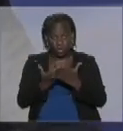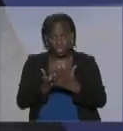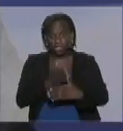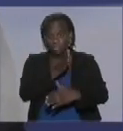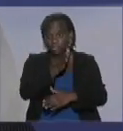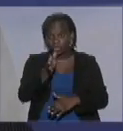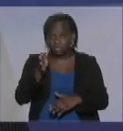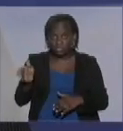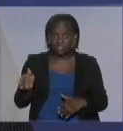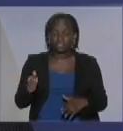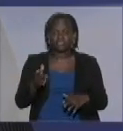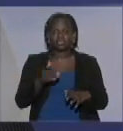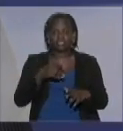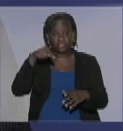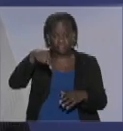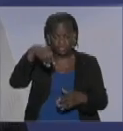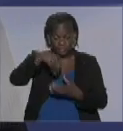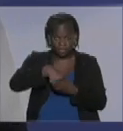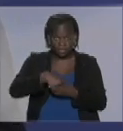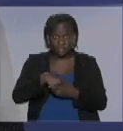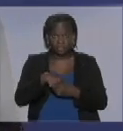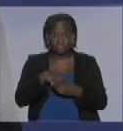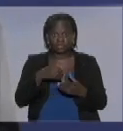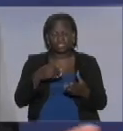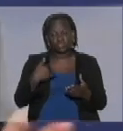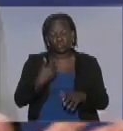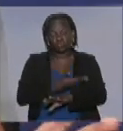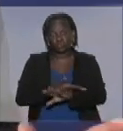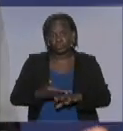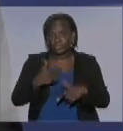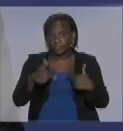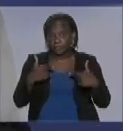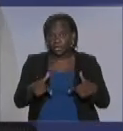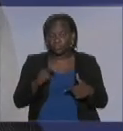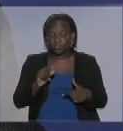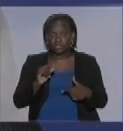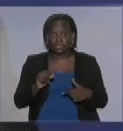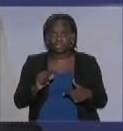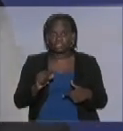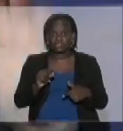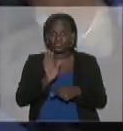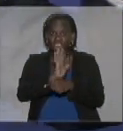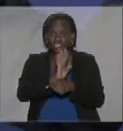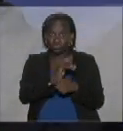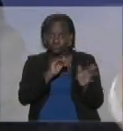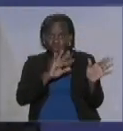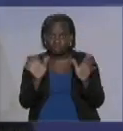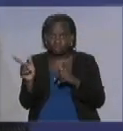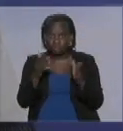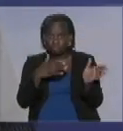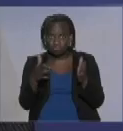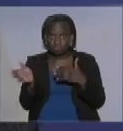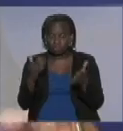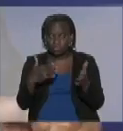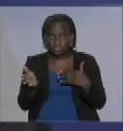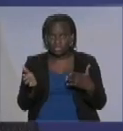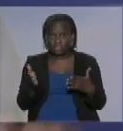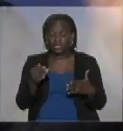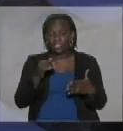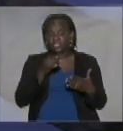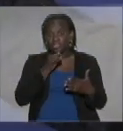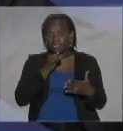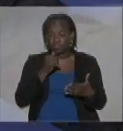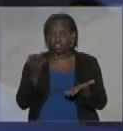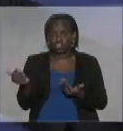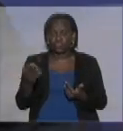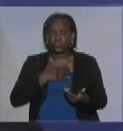para as escolas e criando ali... eu costumo trabalhar muito com vídeos, né? Então, por exemplo, os